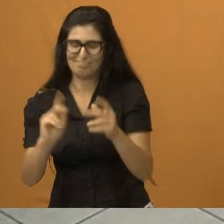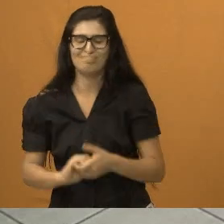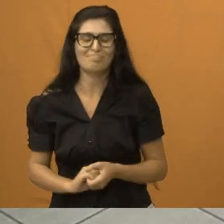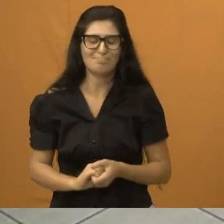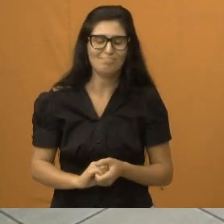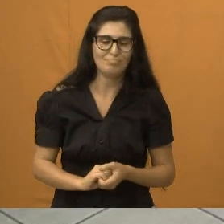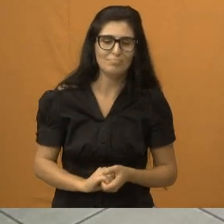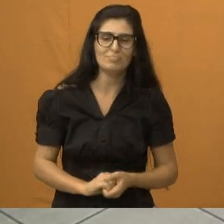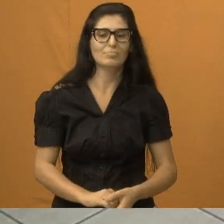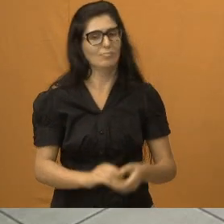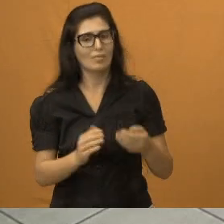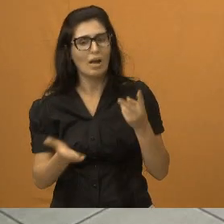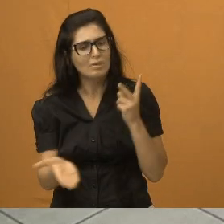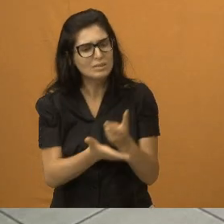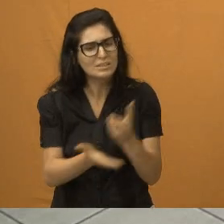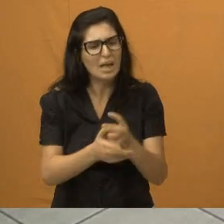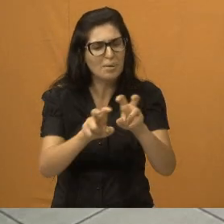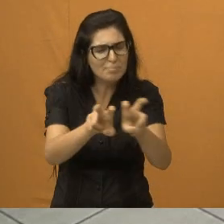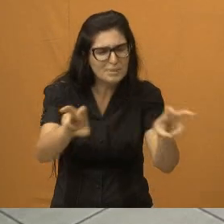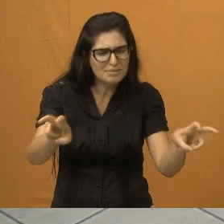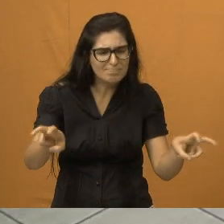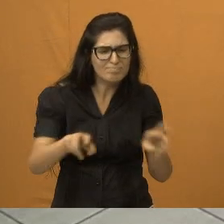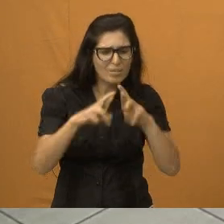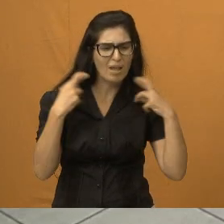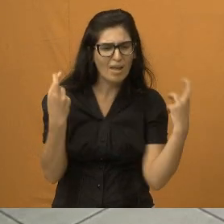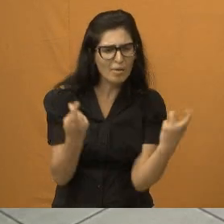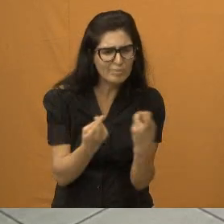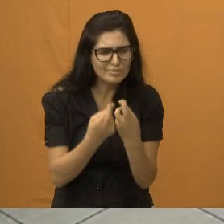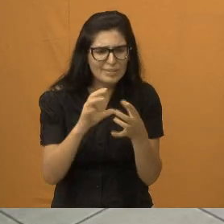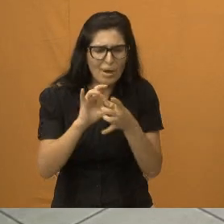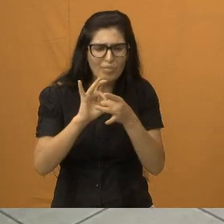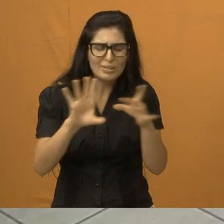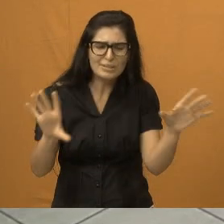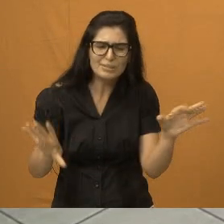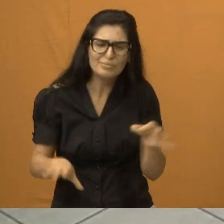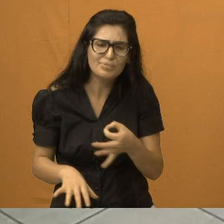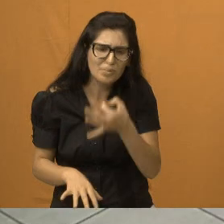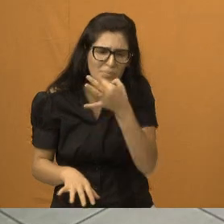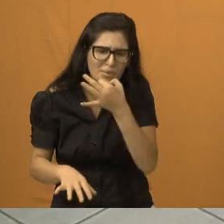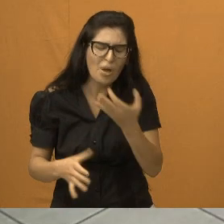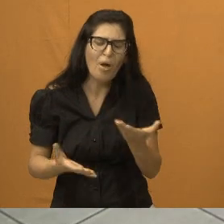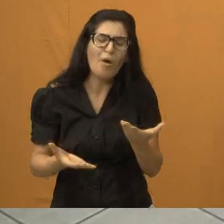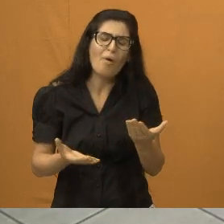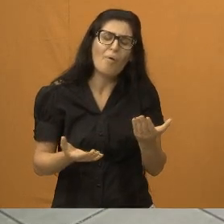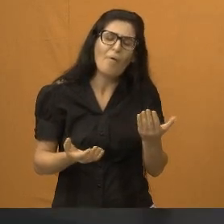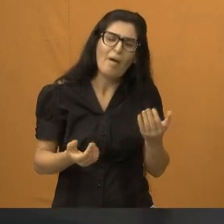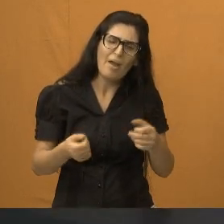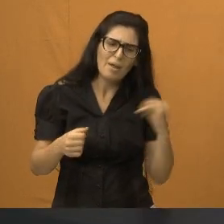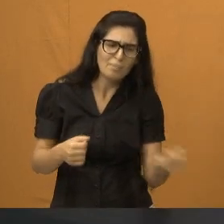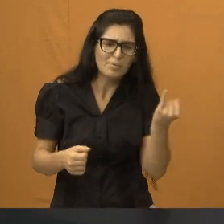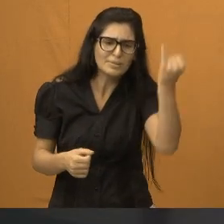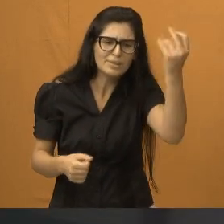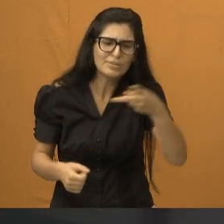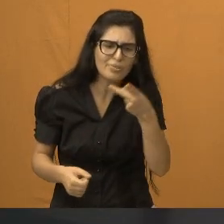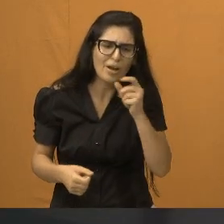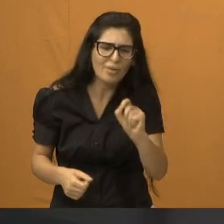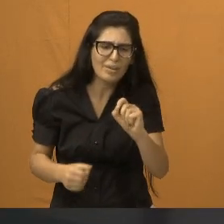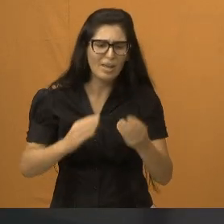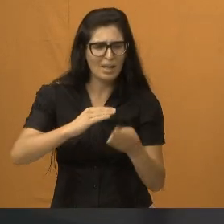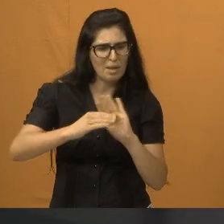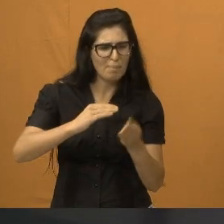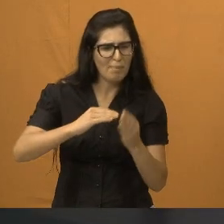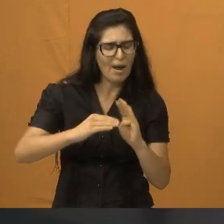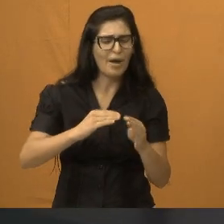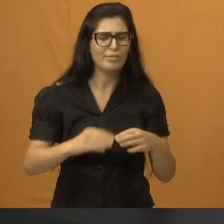todas as vezes que tem audiência pública, a gente fala isso aqui. Muitos bairros da cidade de Jacareí, eles moram em